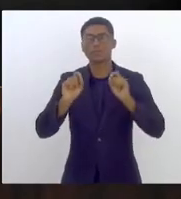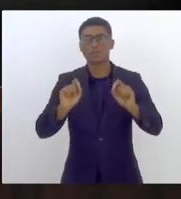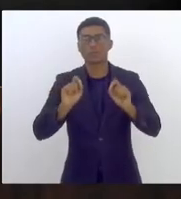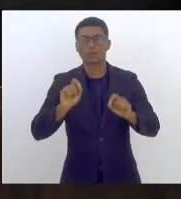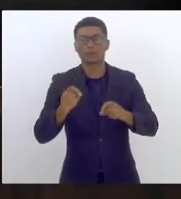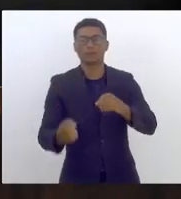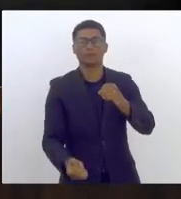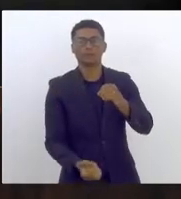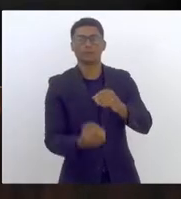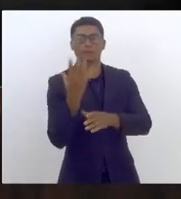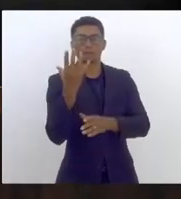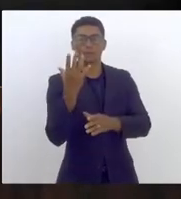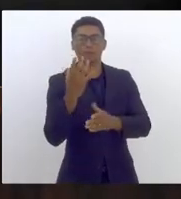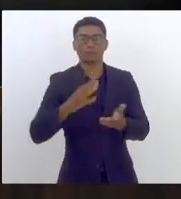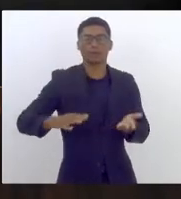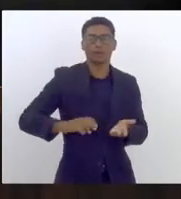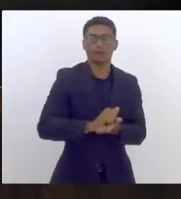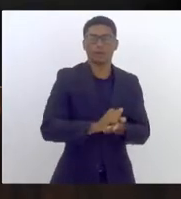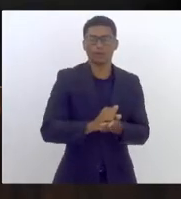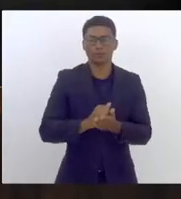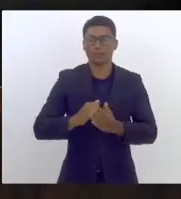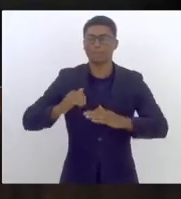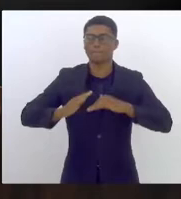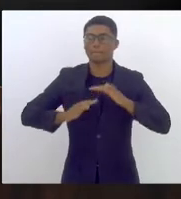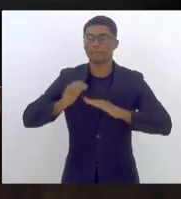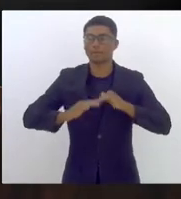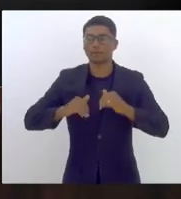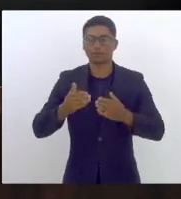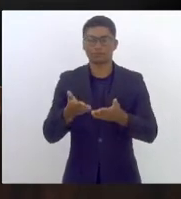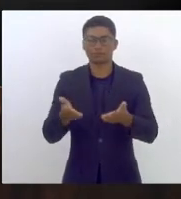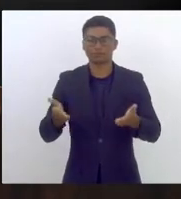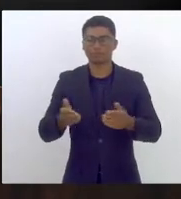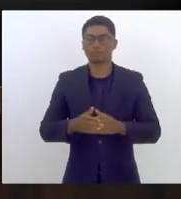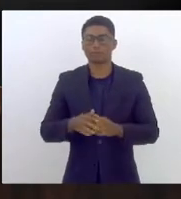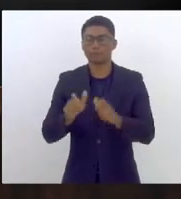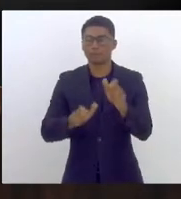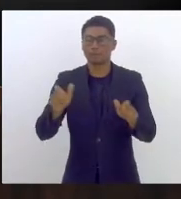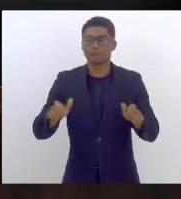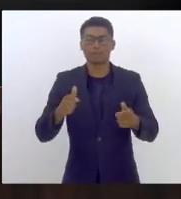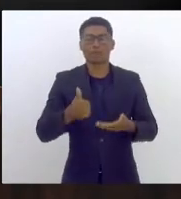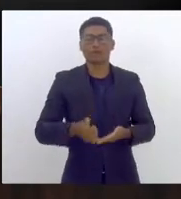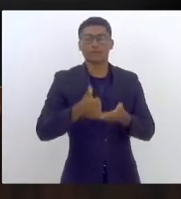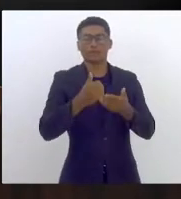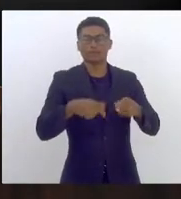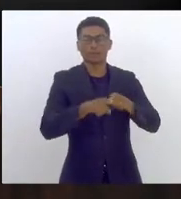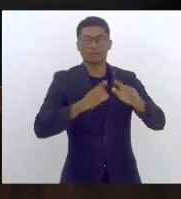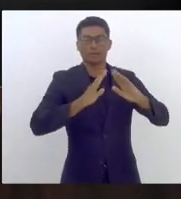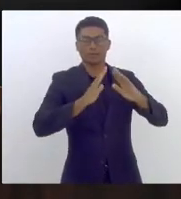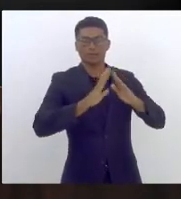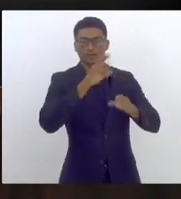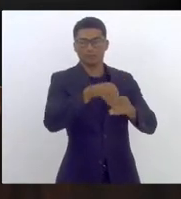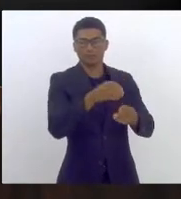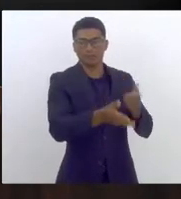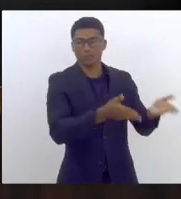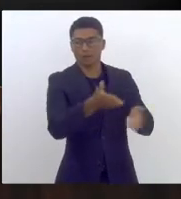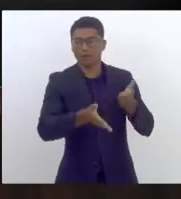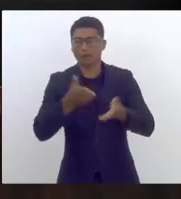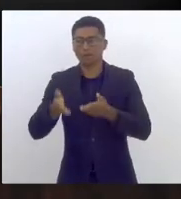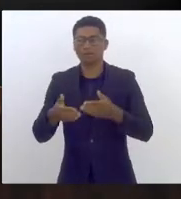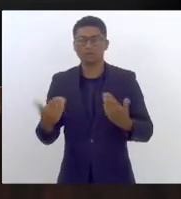do cadastro Estadual de profissionais de assistências e de cuidados domiciliar no âmbito do Estado do Rio de Janeiro em